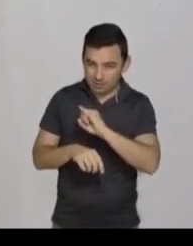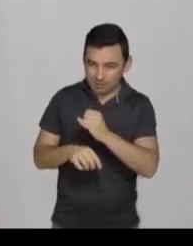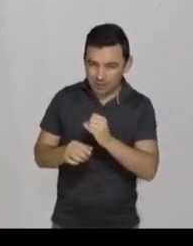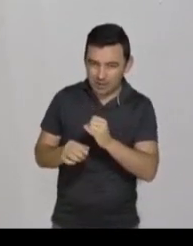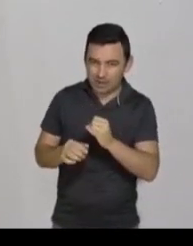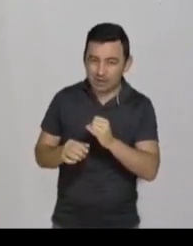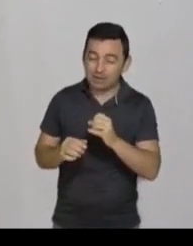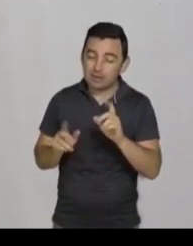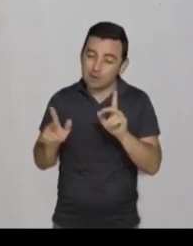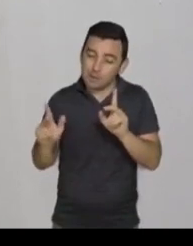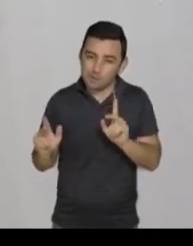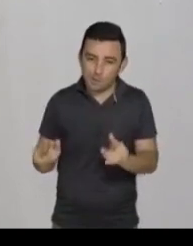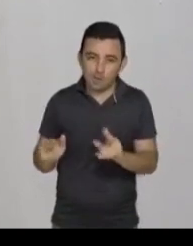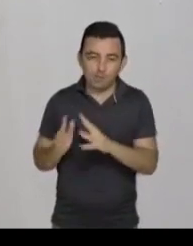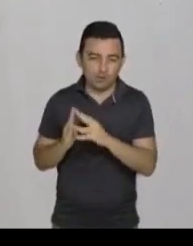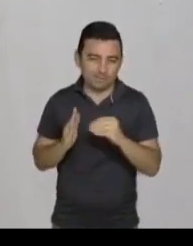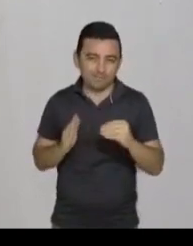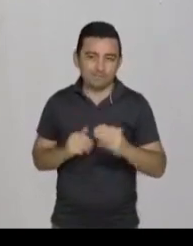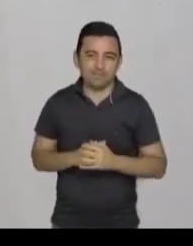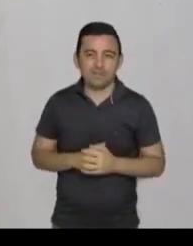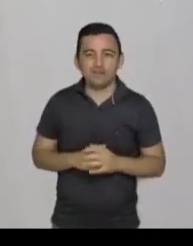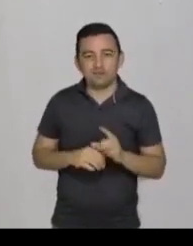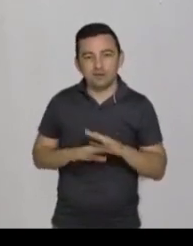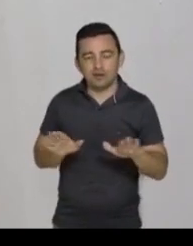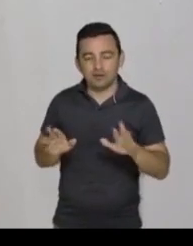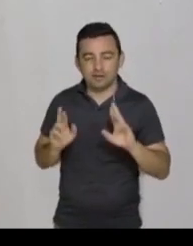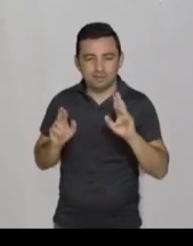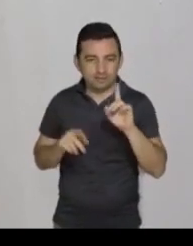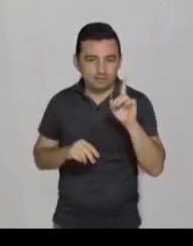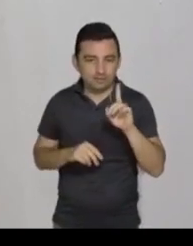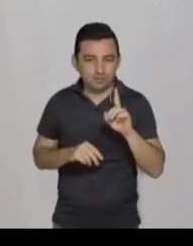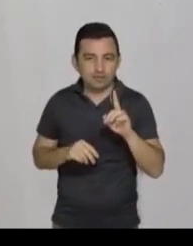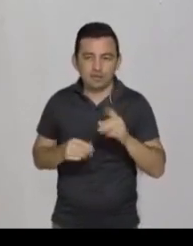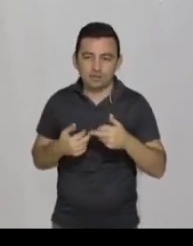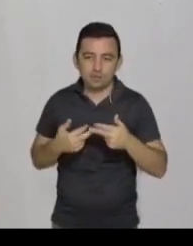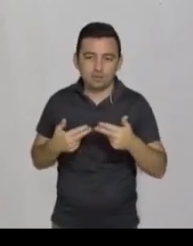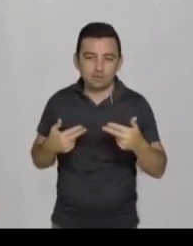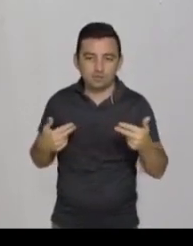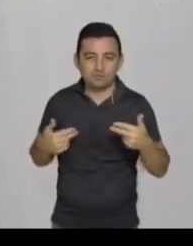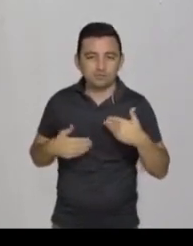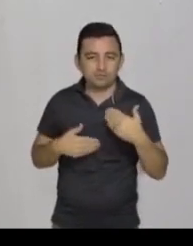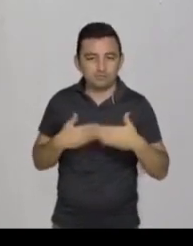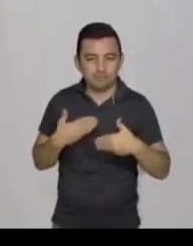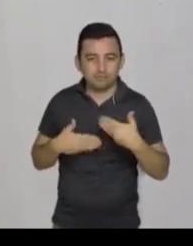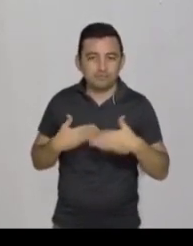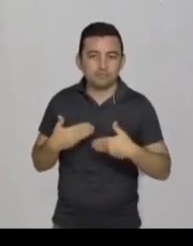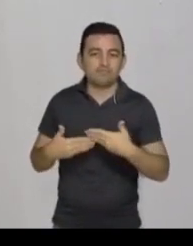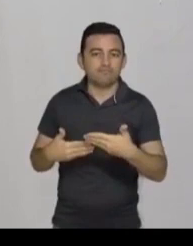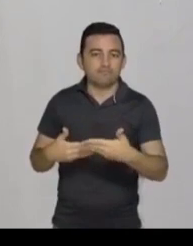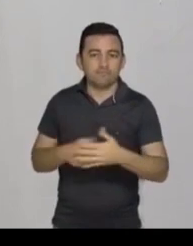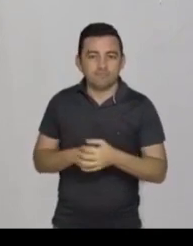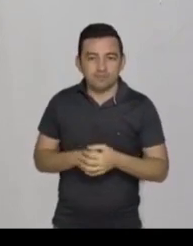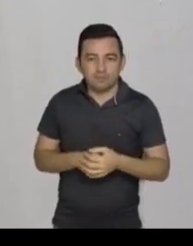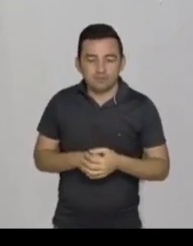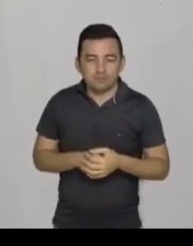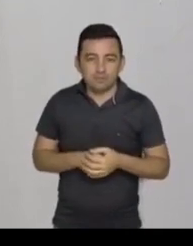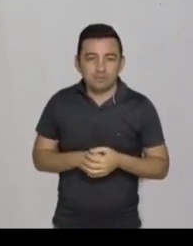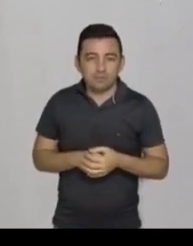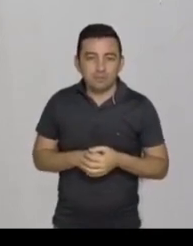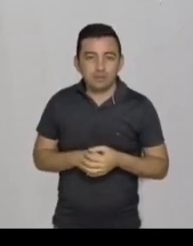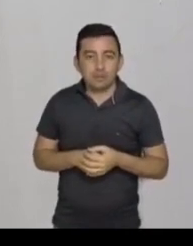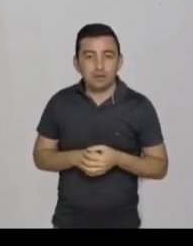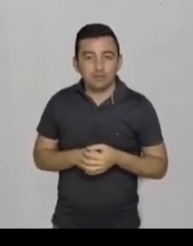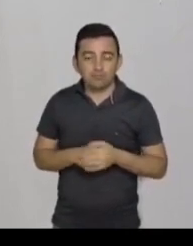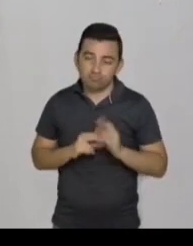possa acontecer então era isso graças a Deus as coisas né estão estão